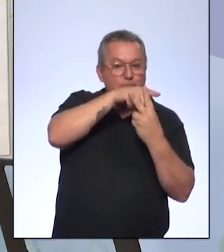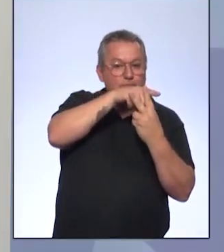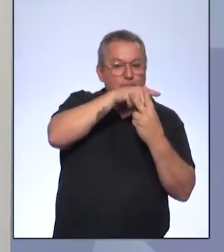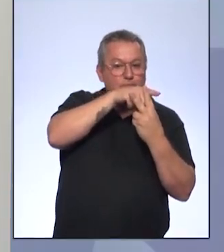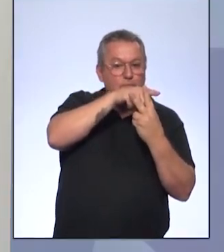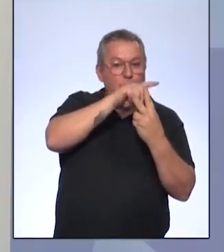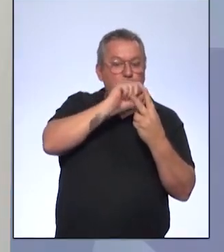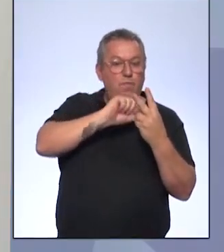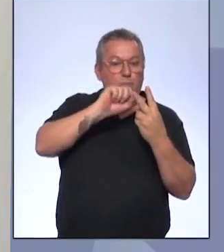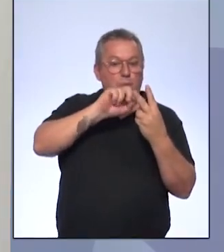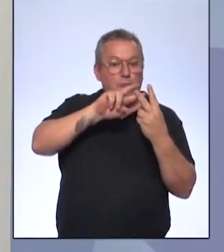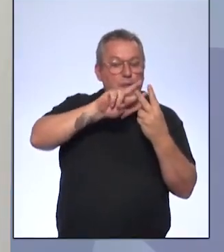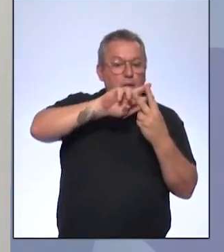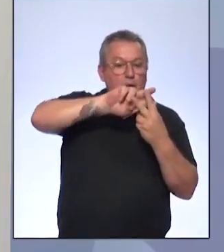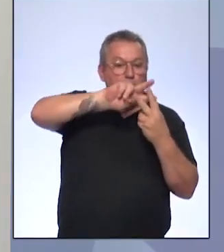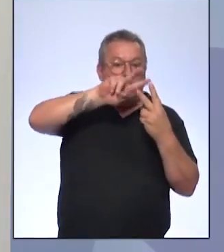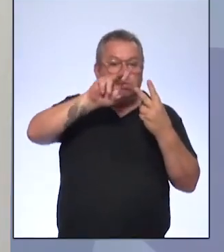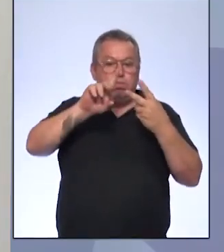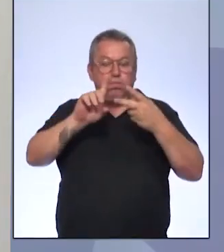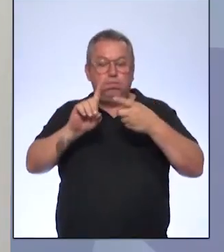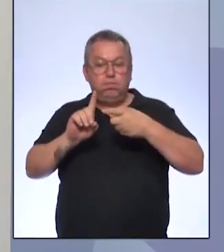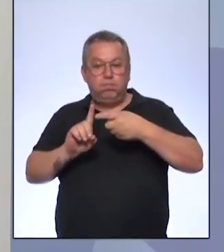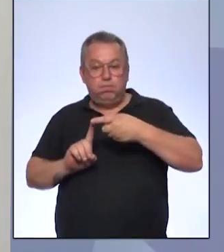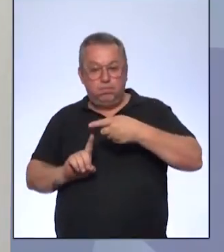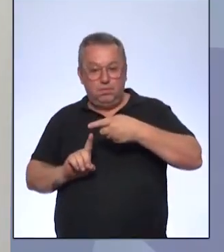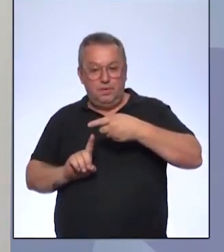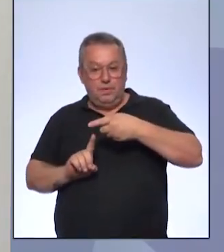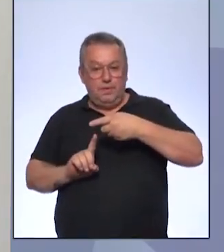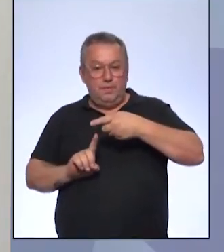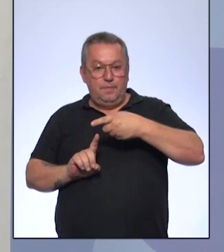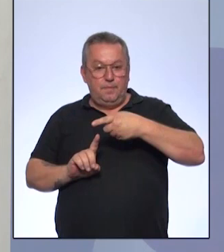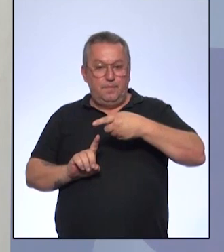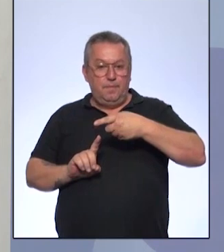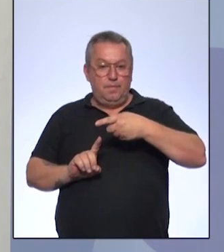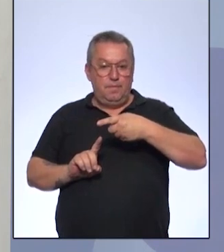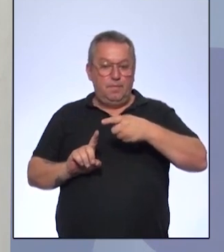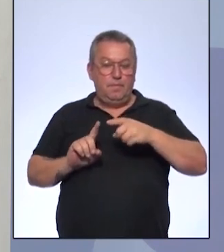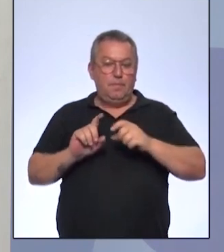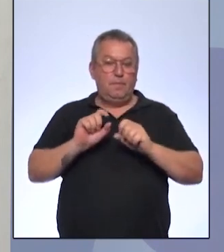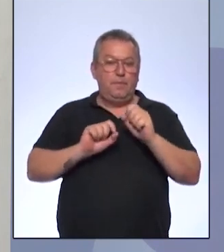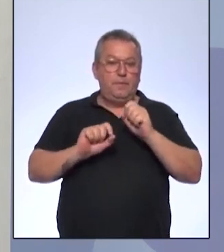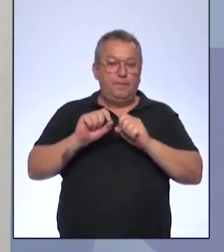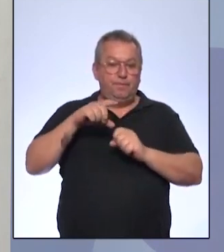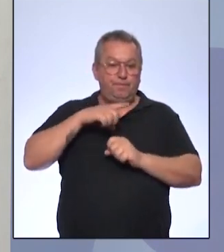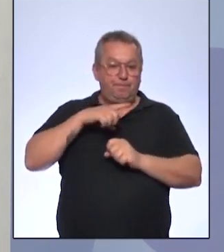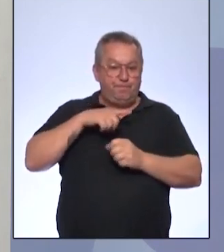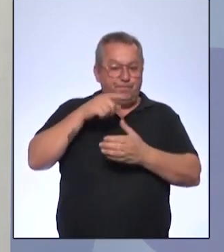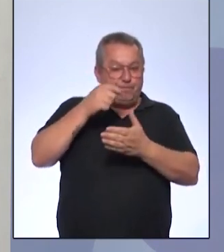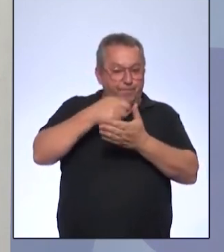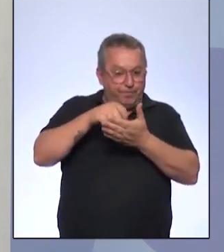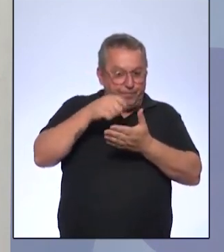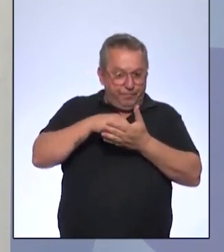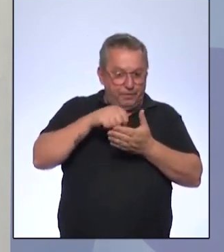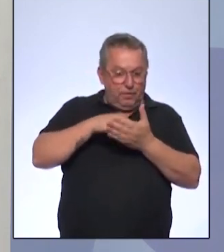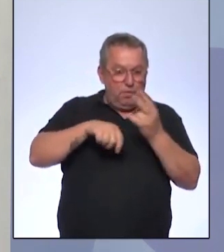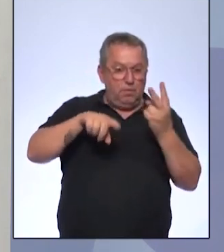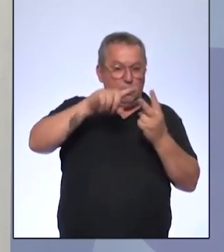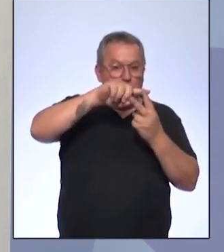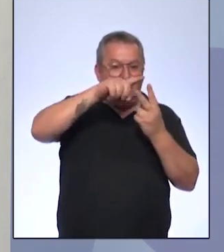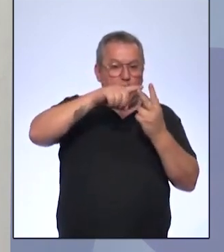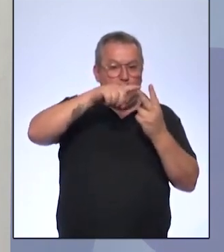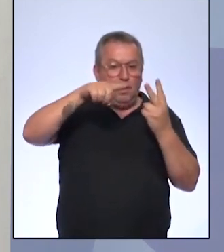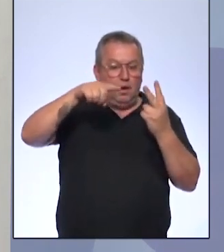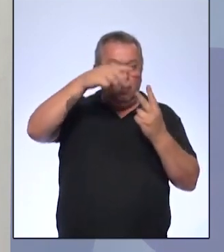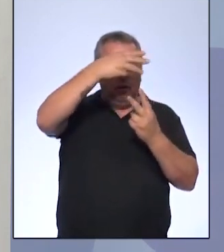ser o meu denominador na potência. Ou seja, eu escrever raiz